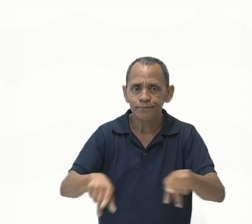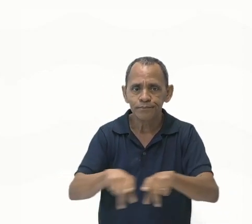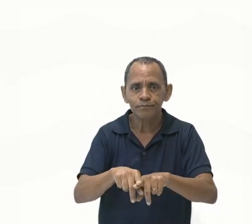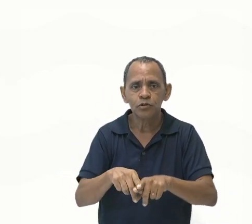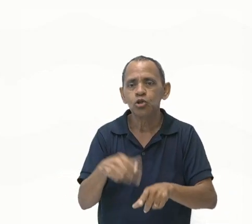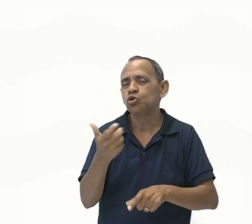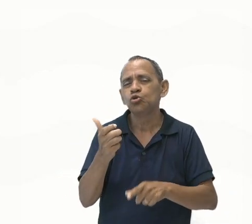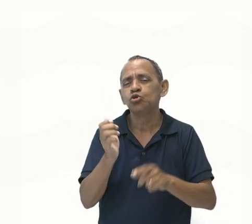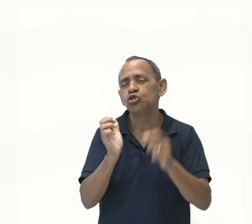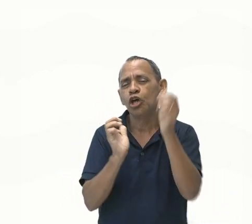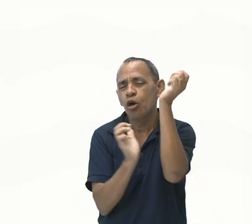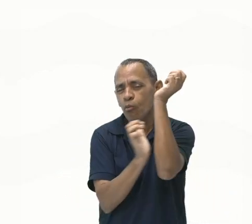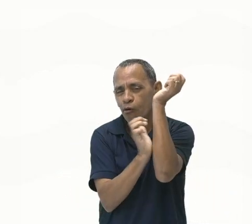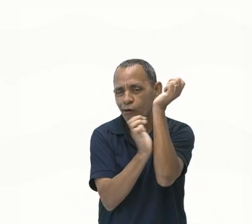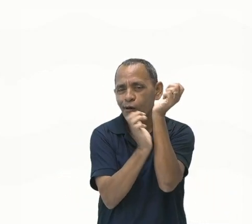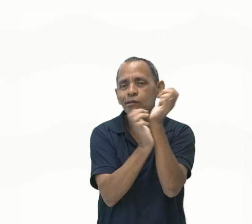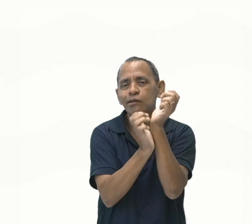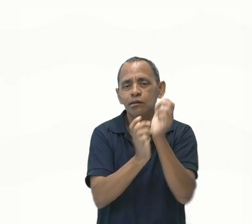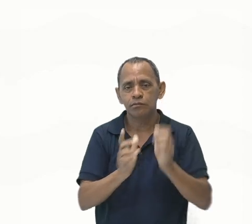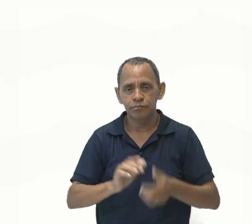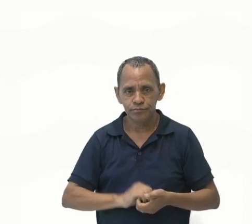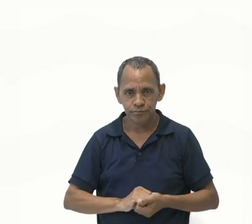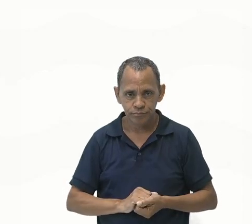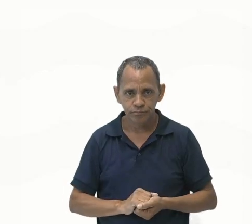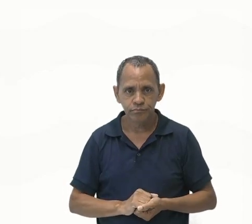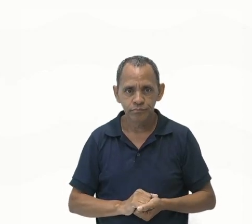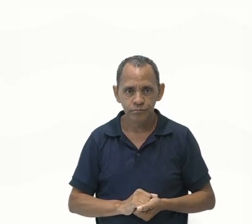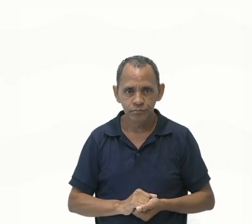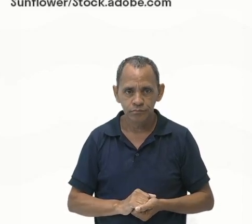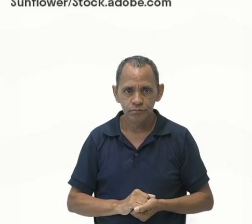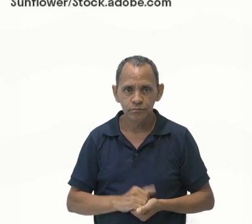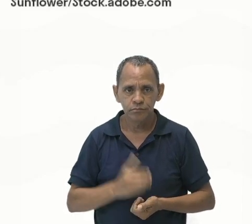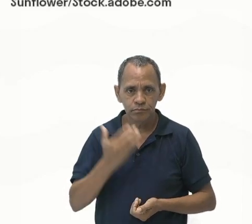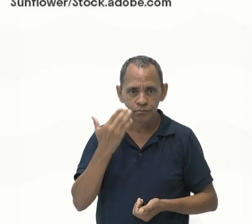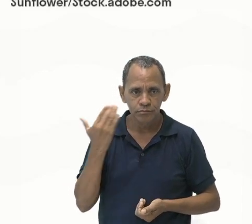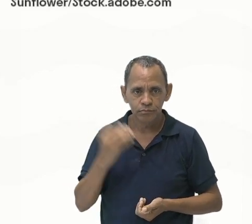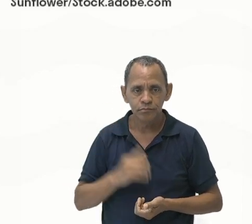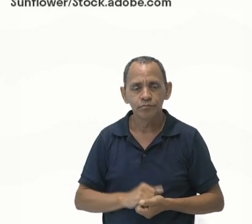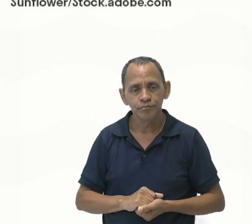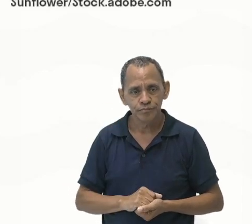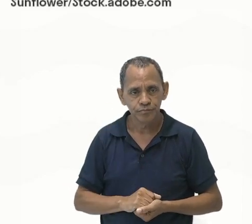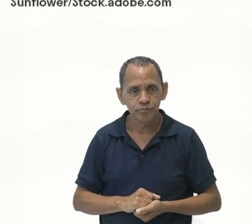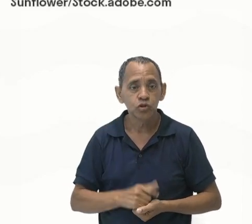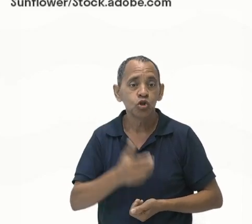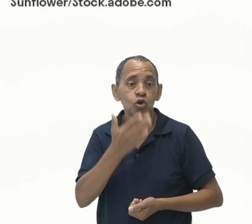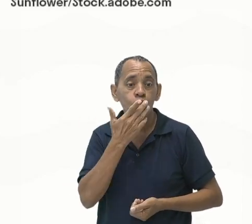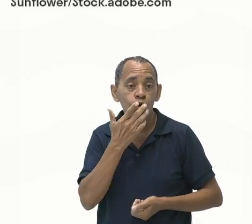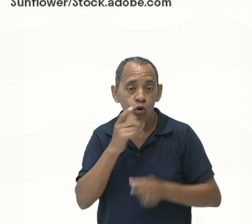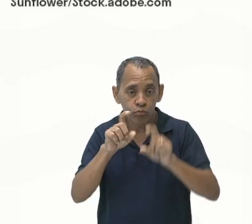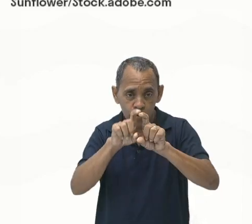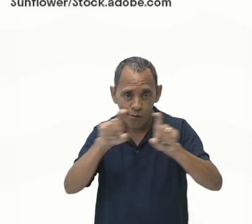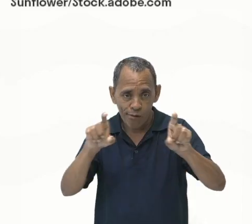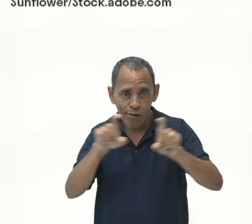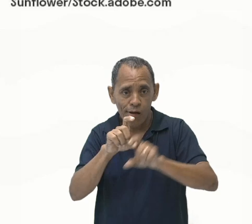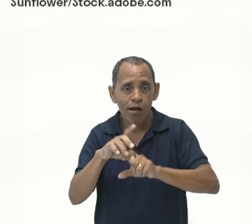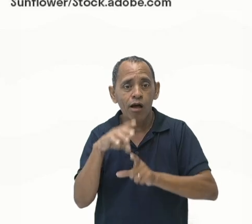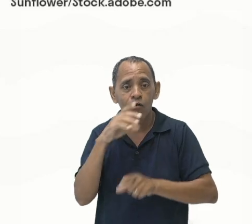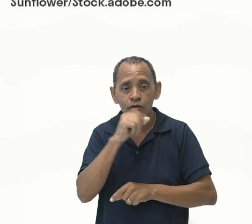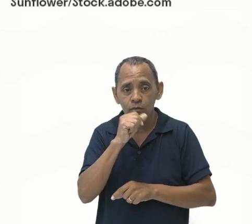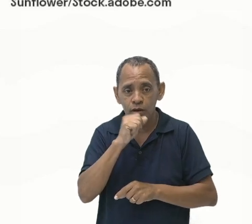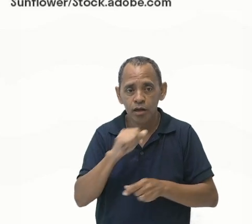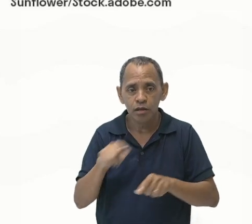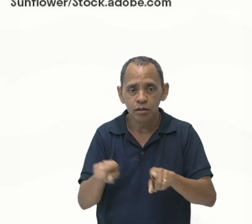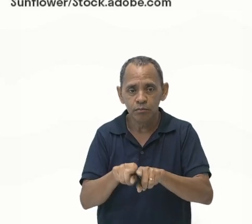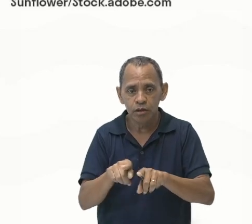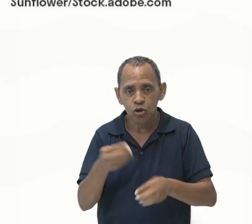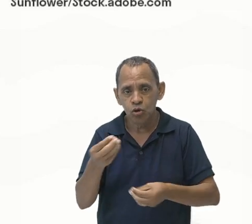movimentar de uma forma bem mais, sem muita burocracia, por assim dizer. Chegamos à União Econômica e Monetária,